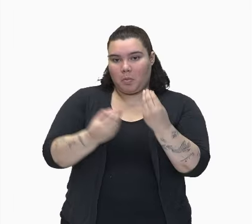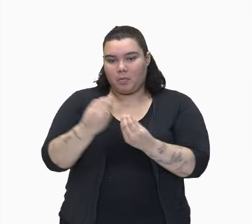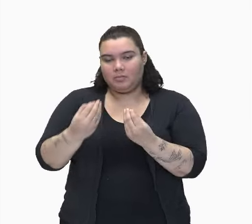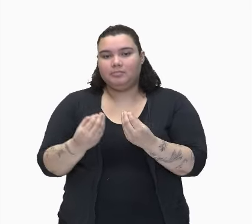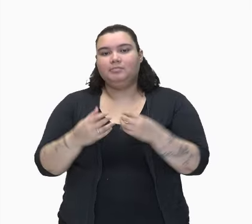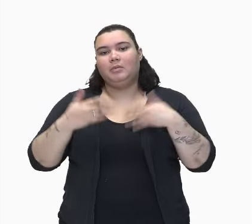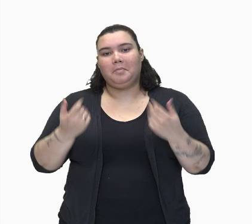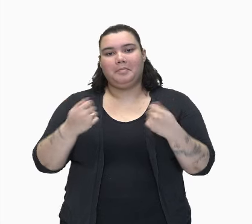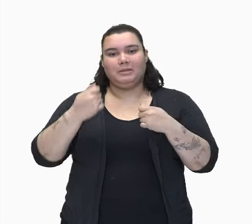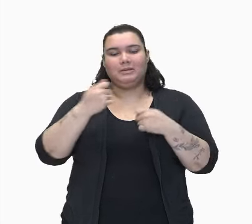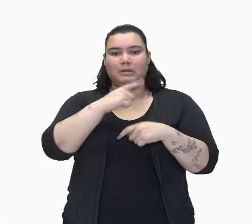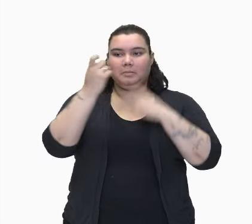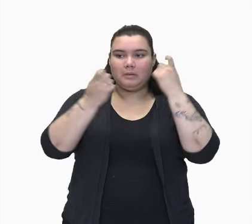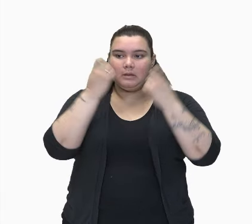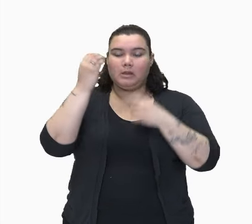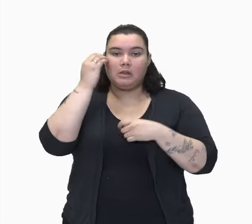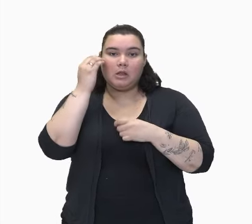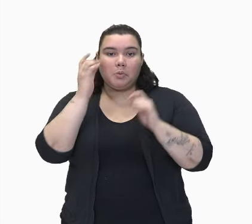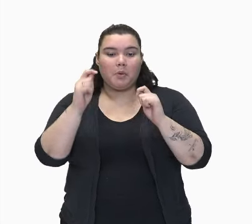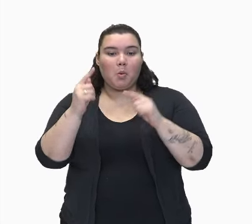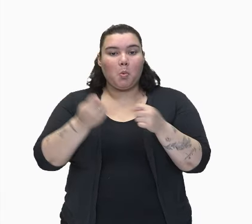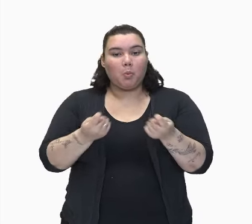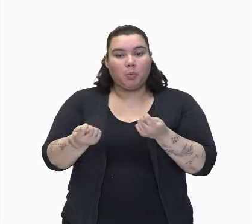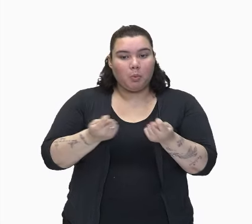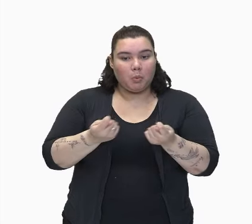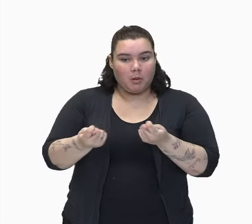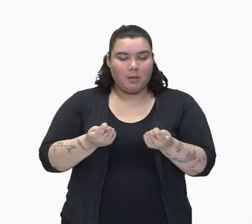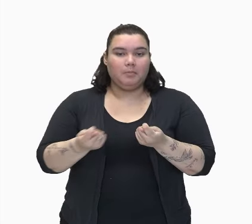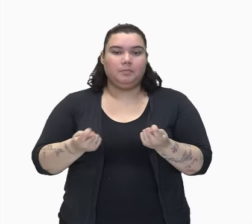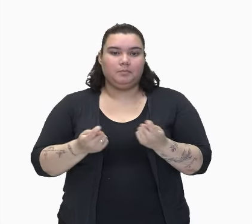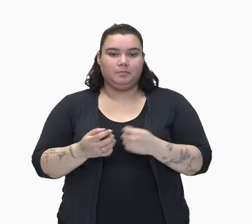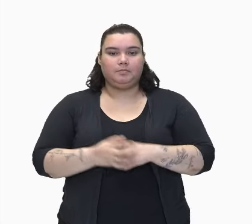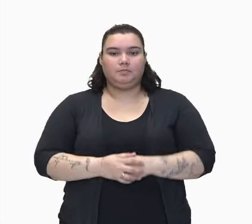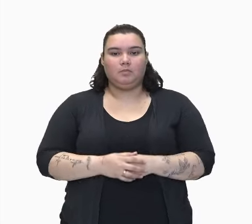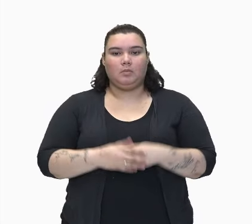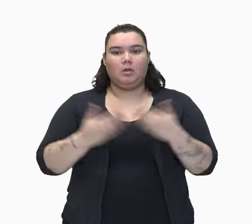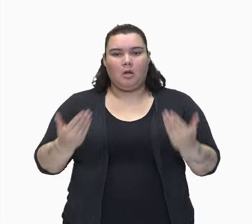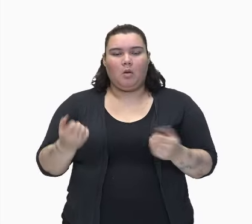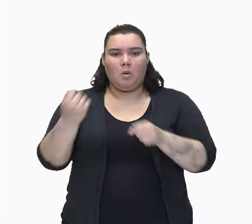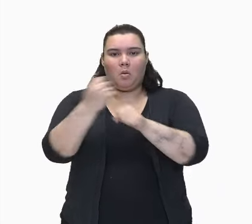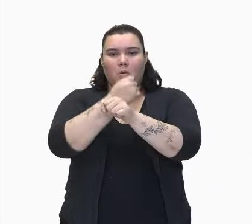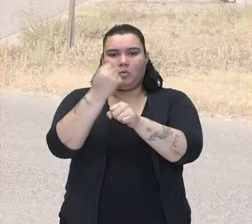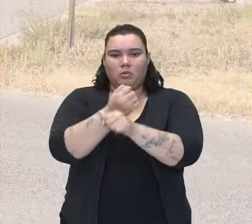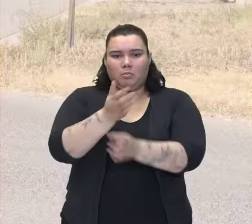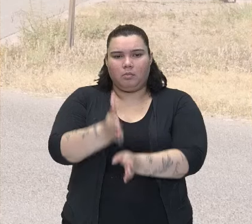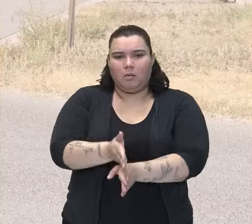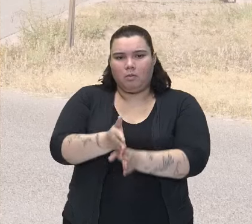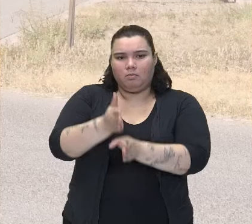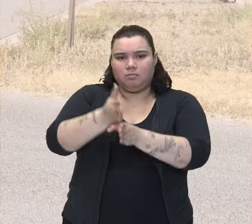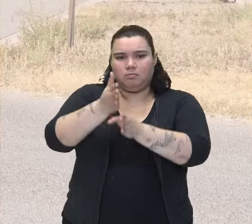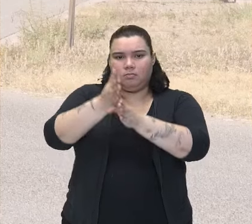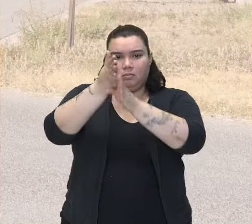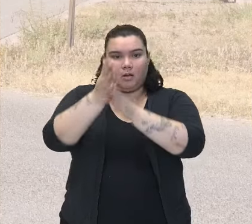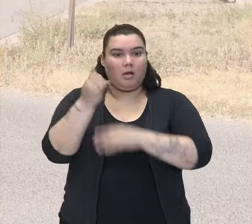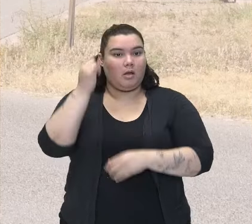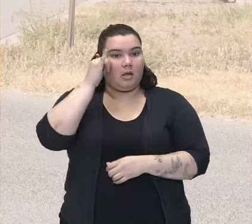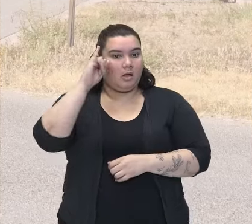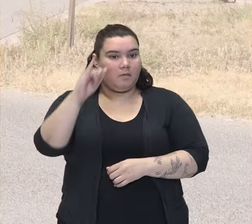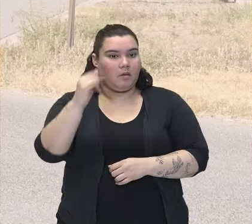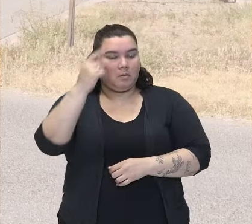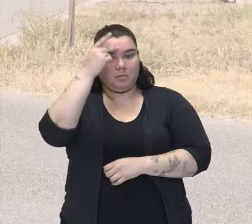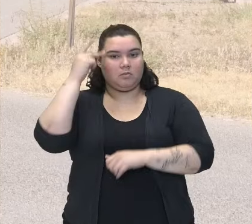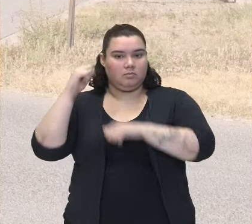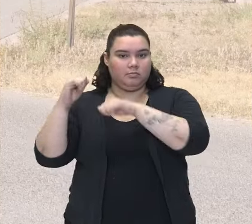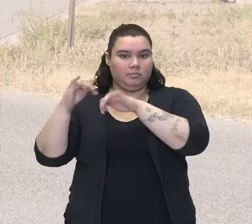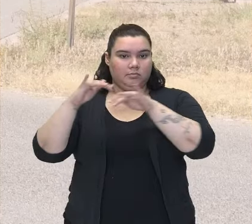tentar manter esse controle, tá? Então, vão ser construídos muros ali para realmente evitar, né, as